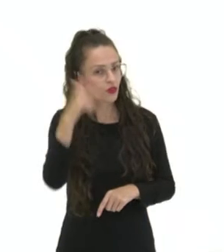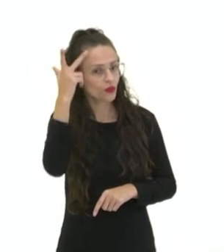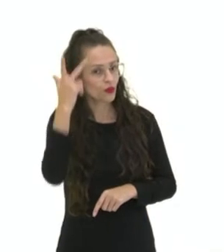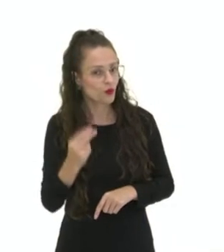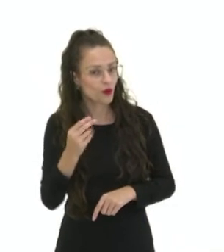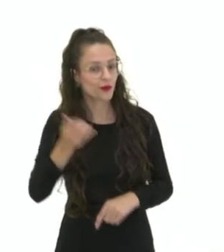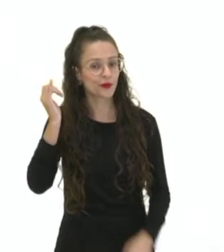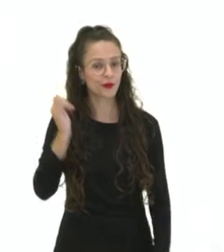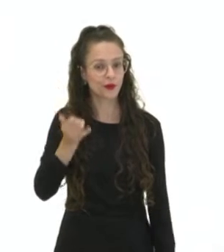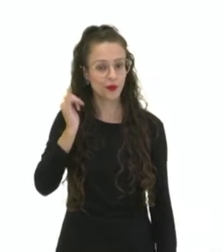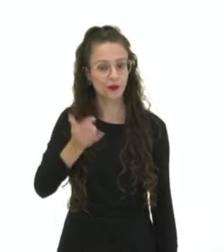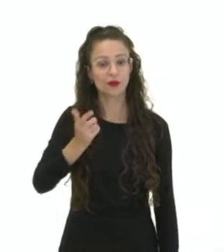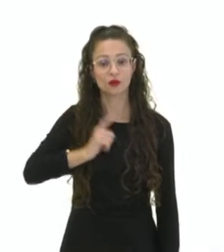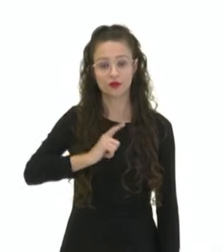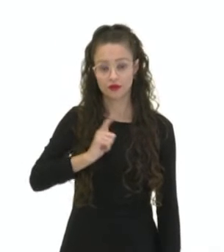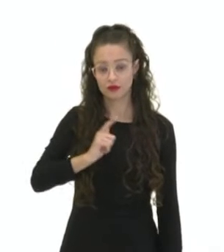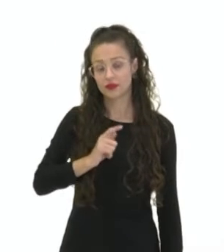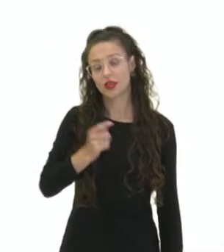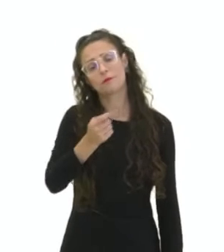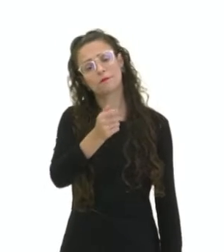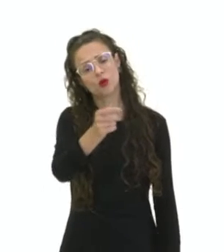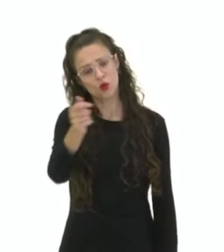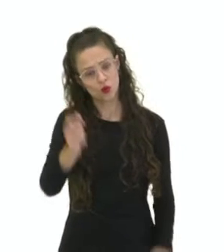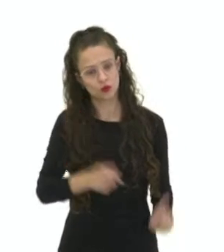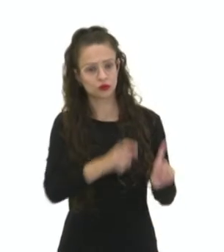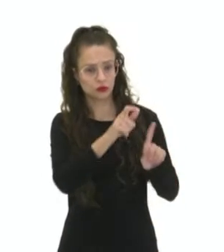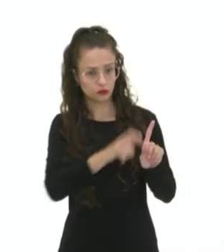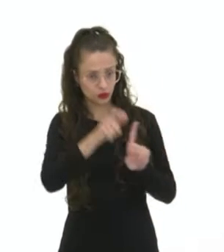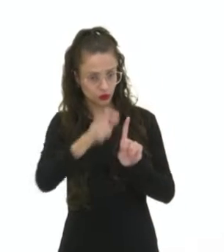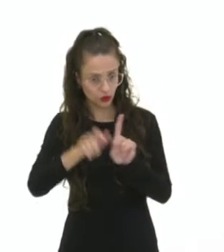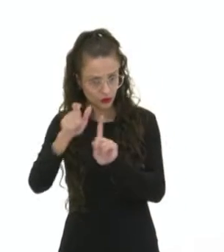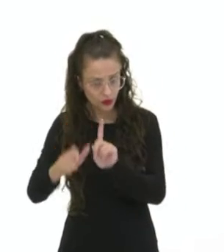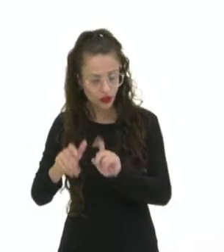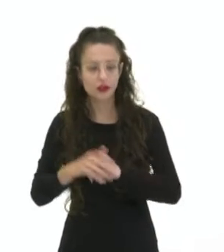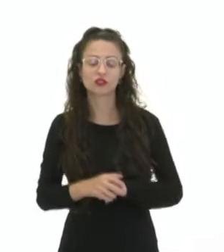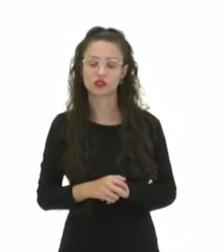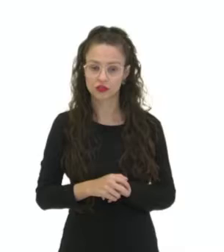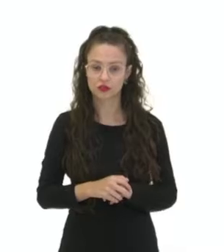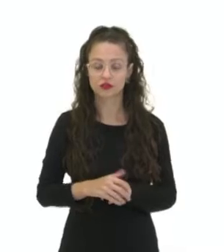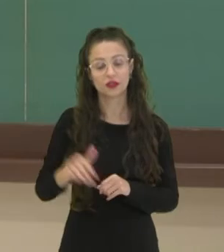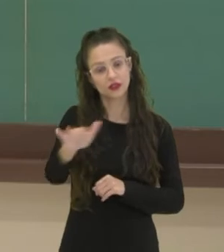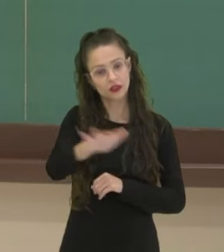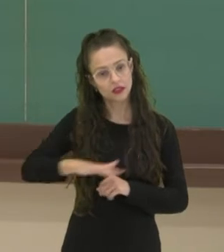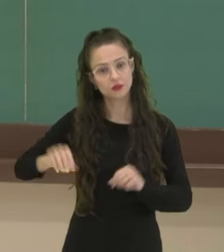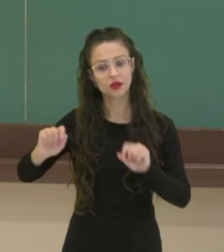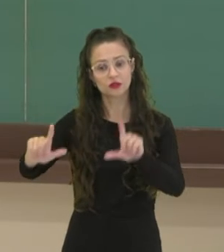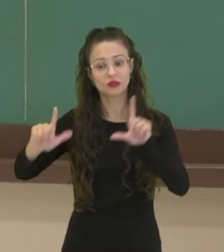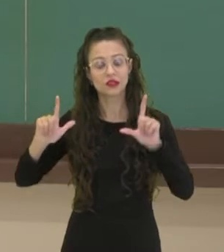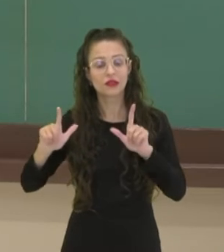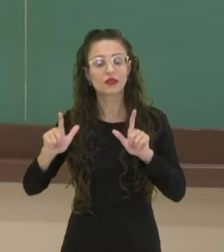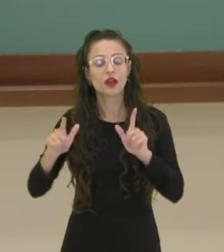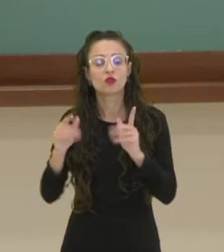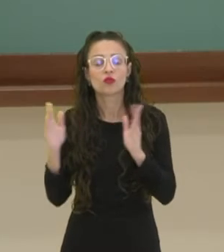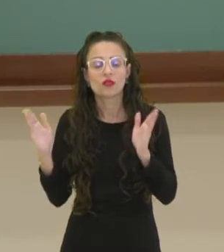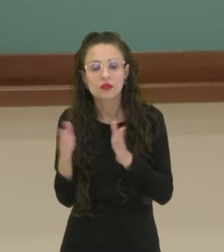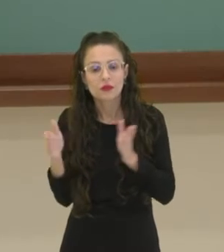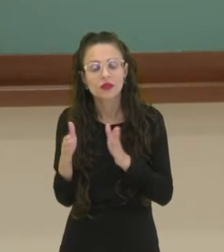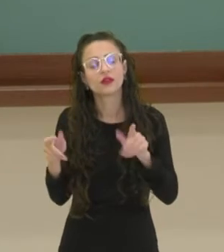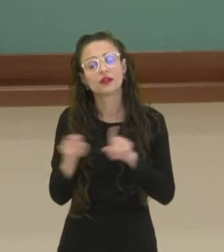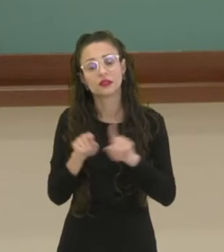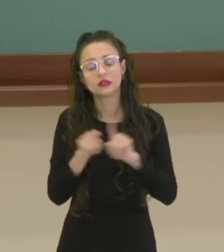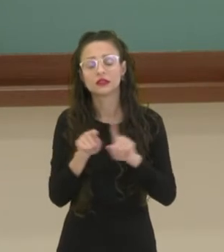conto apresente poucos personagens, espaço ou cenário limitado e um recorte de